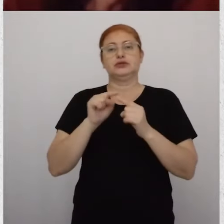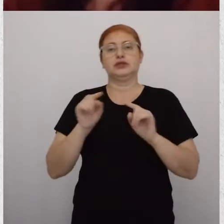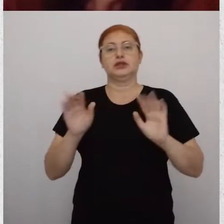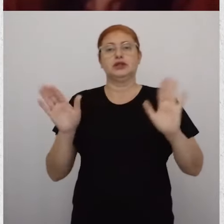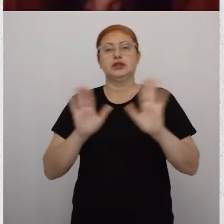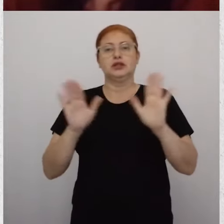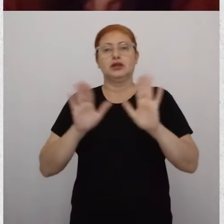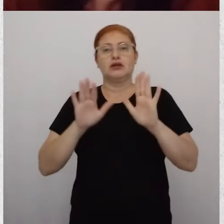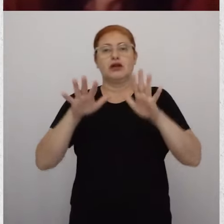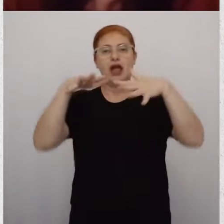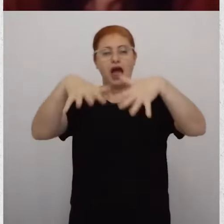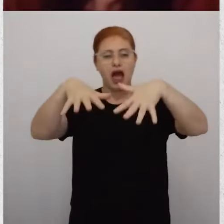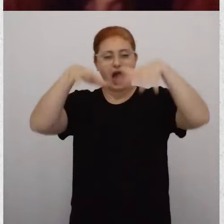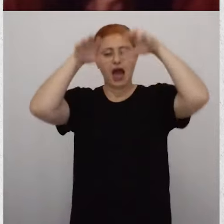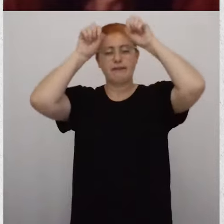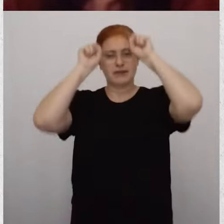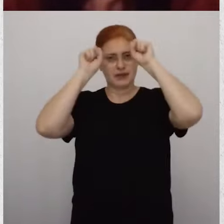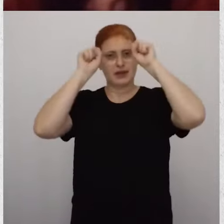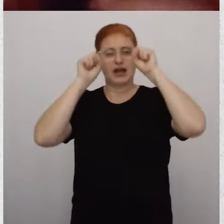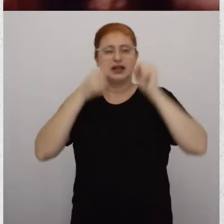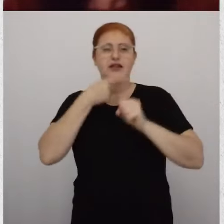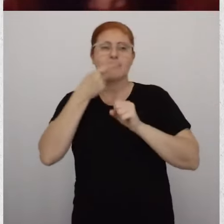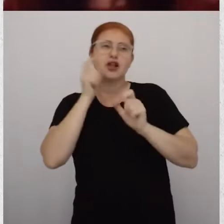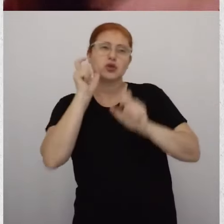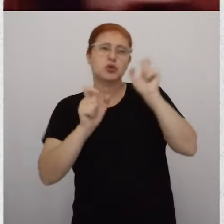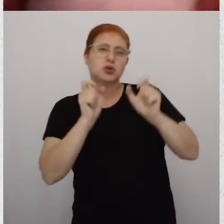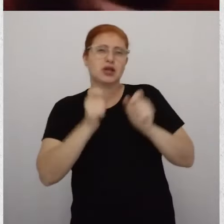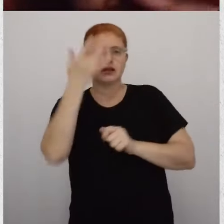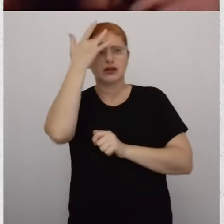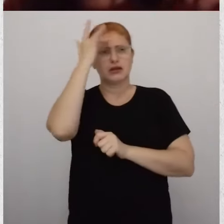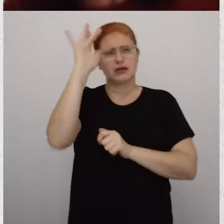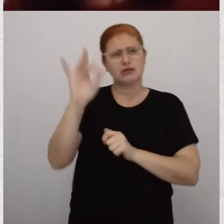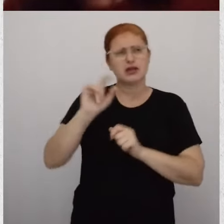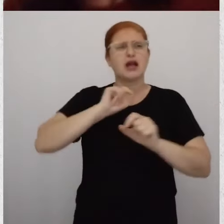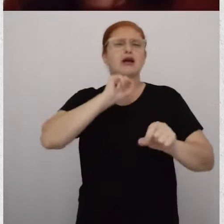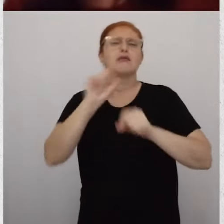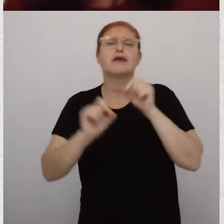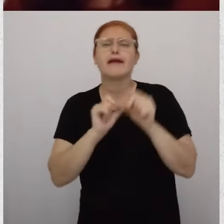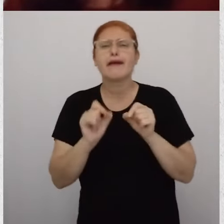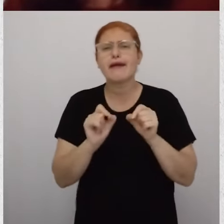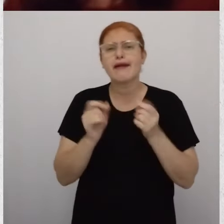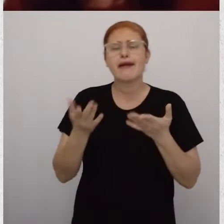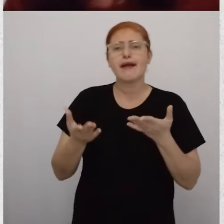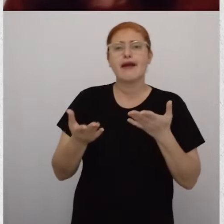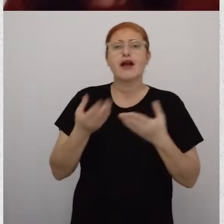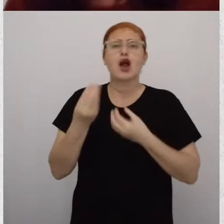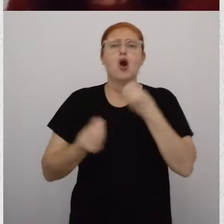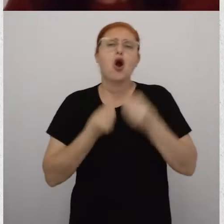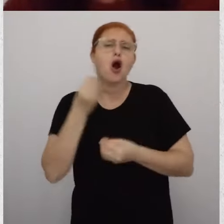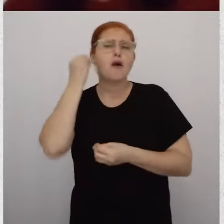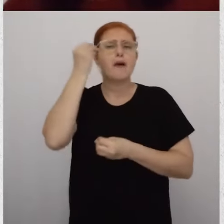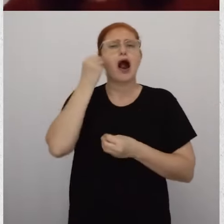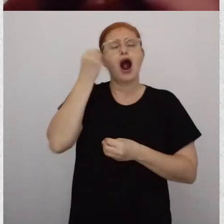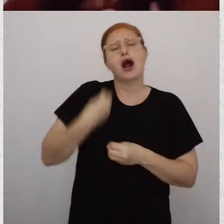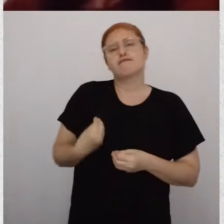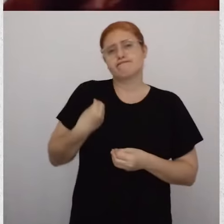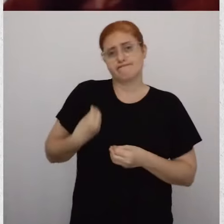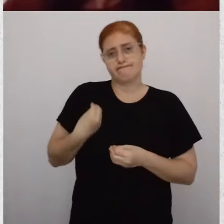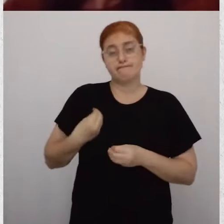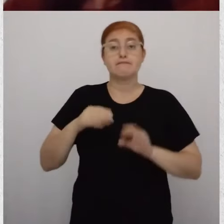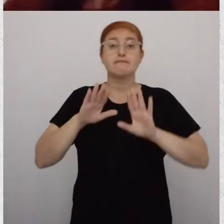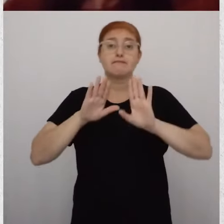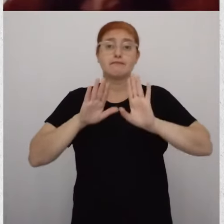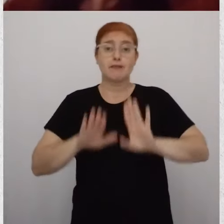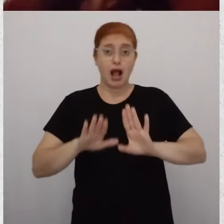justiça abstrata, onde a gente está falando de sujeitos que a gente não sabe de onde vem ou como são as suas experiências de vida. Mas